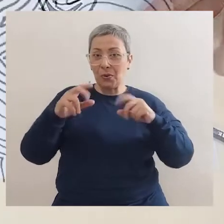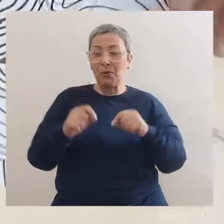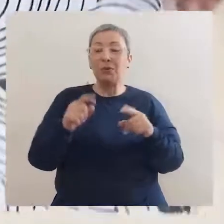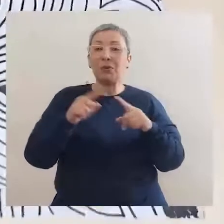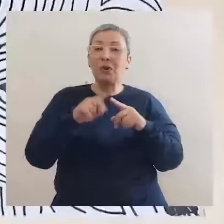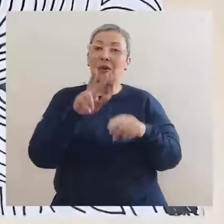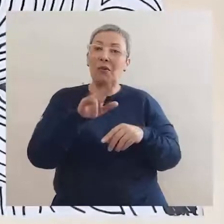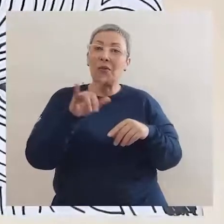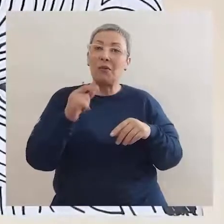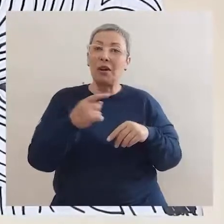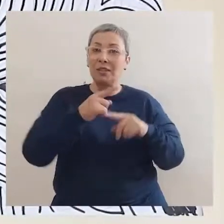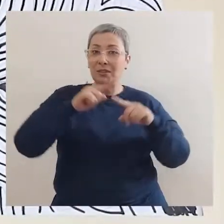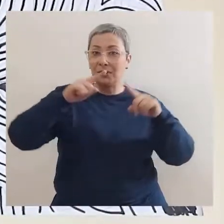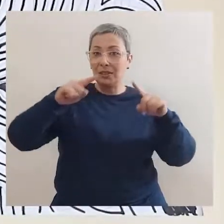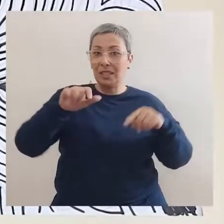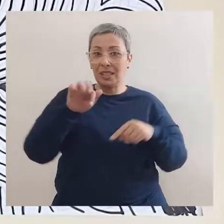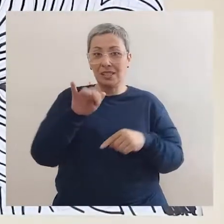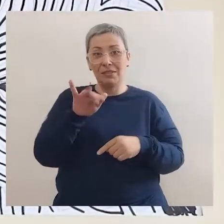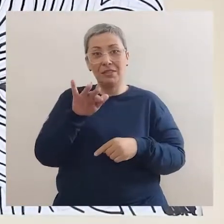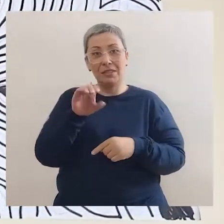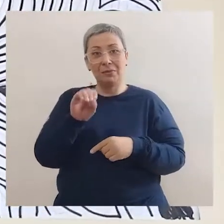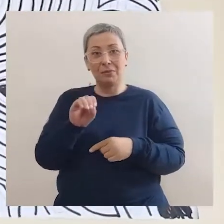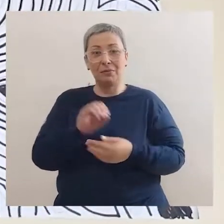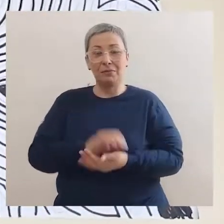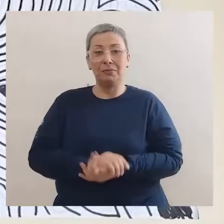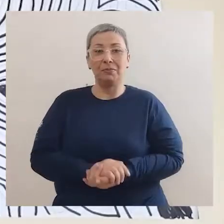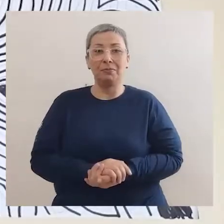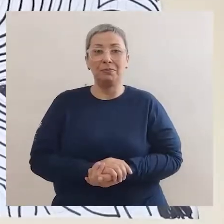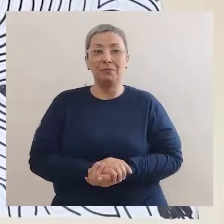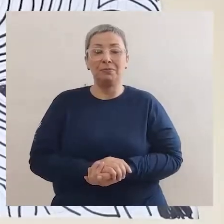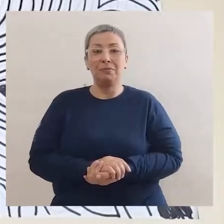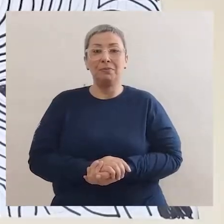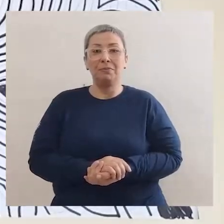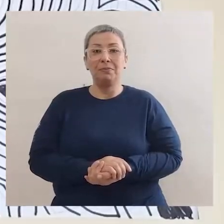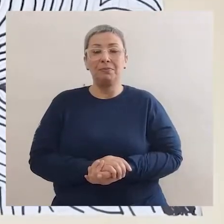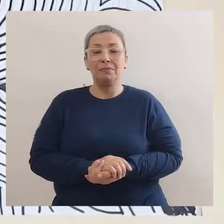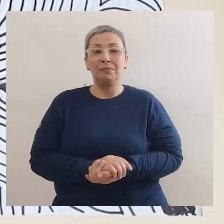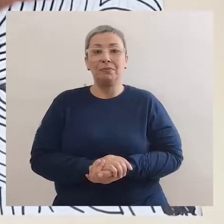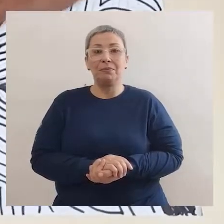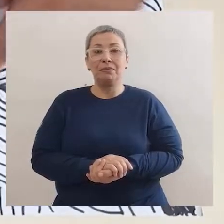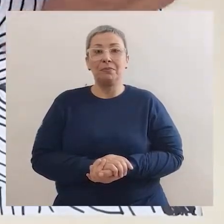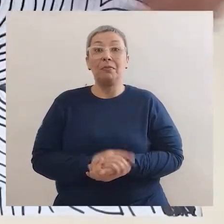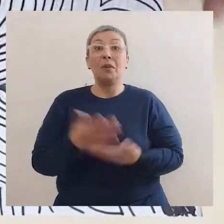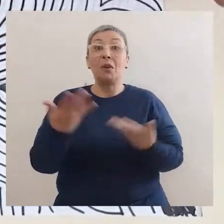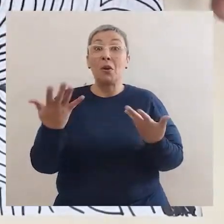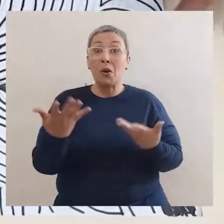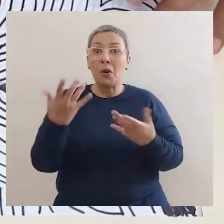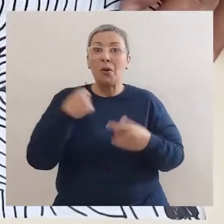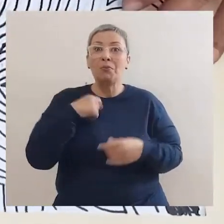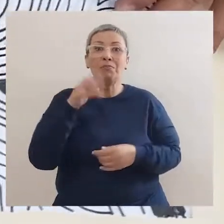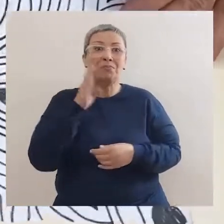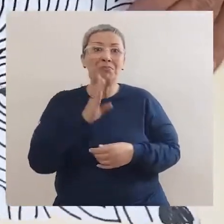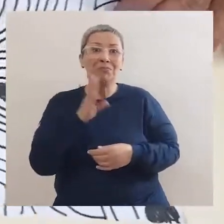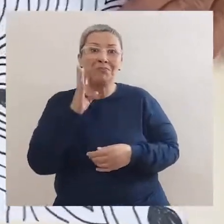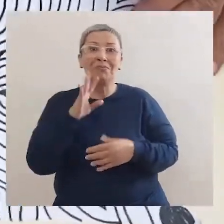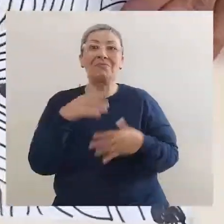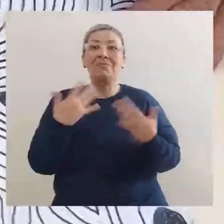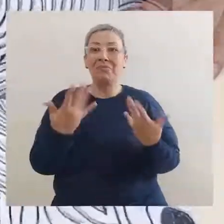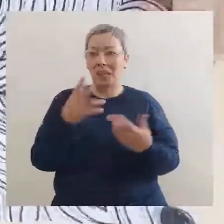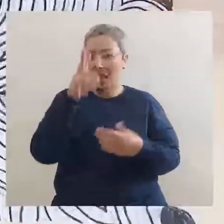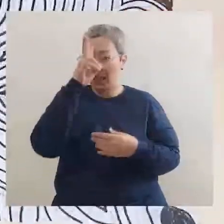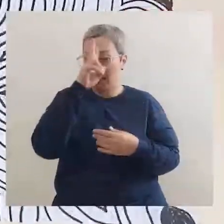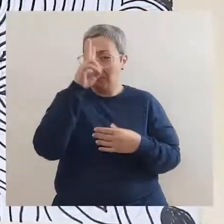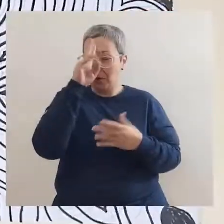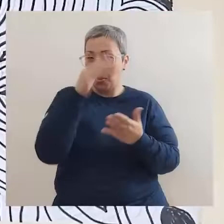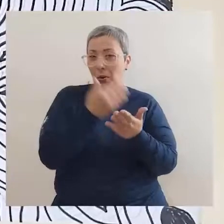Vendo? Olha só como ficou legal, né? Lembra? Comecei fazendo os peixinhos, aí fui repetindo as linhas, dá um efeito bonito, ó. Tá